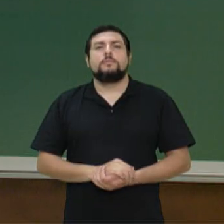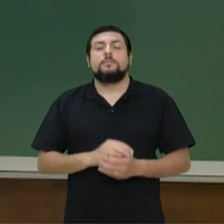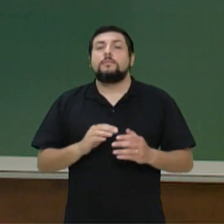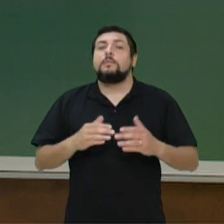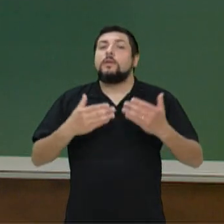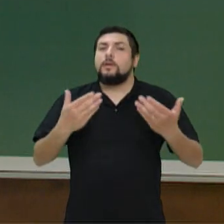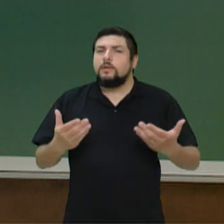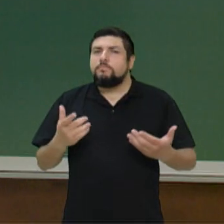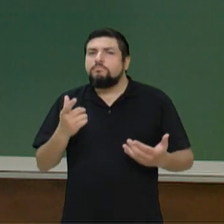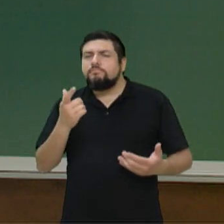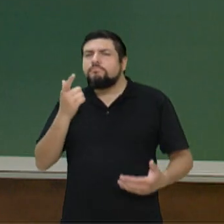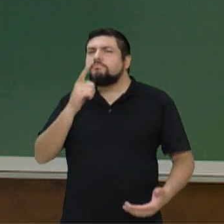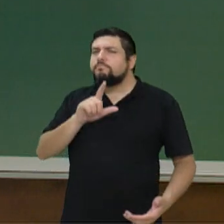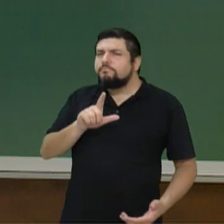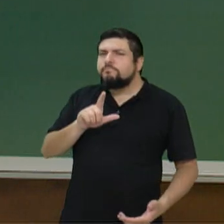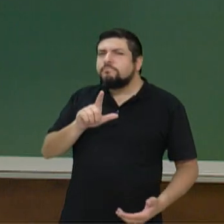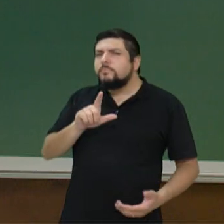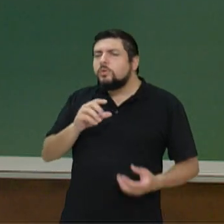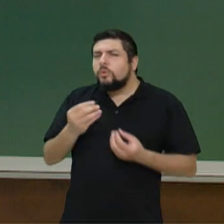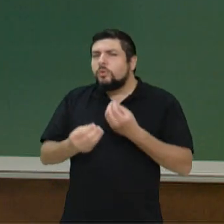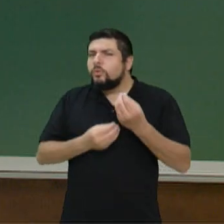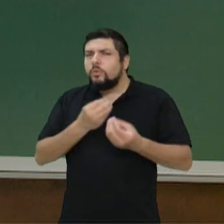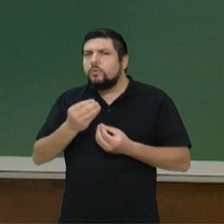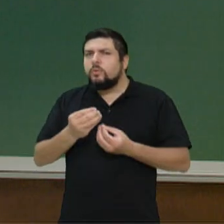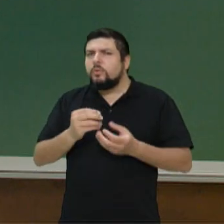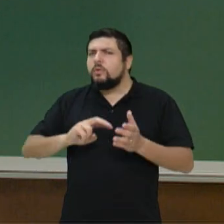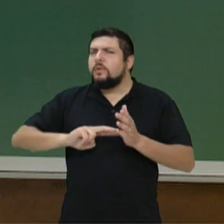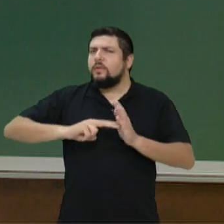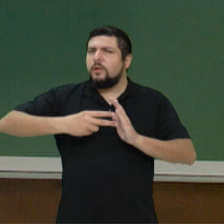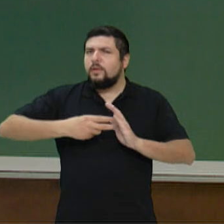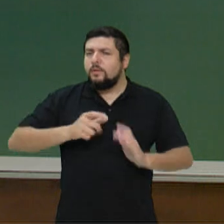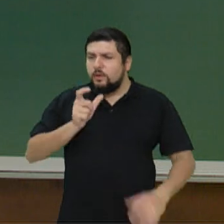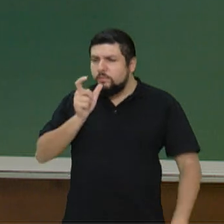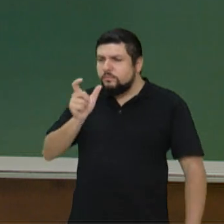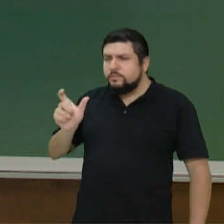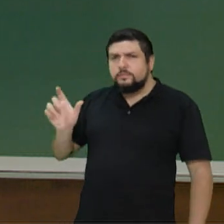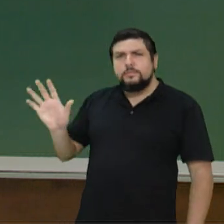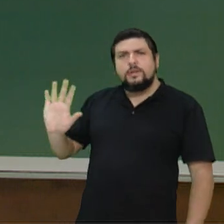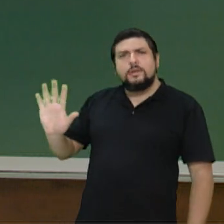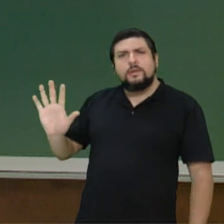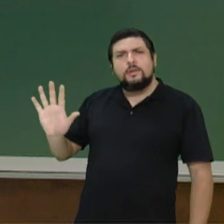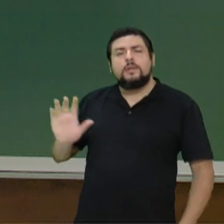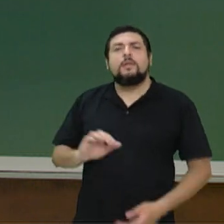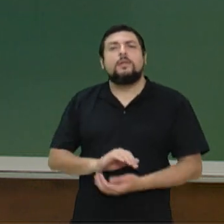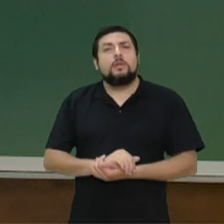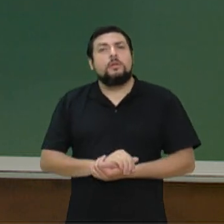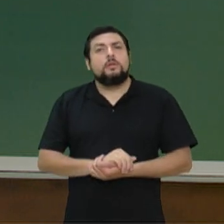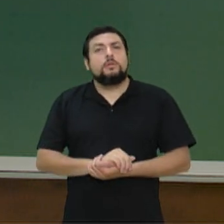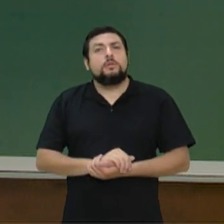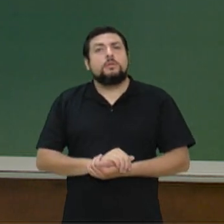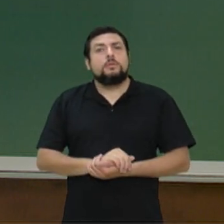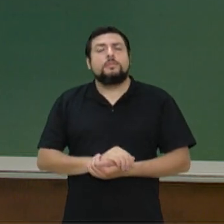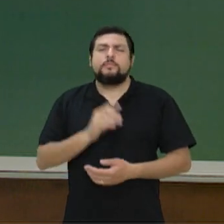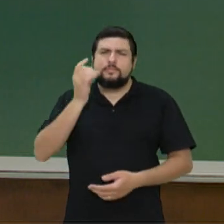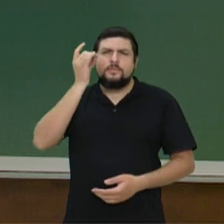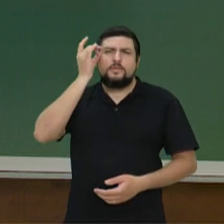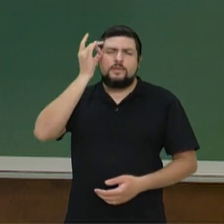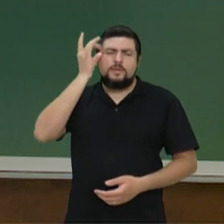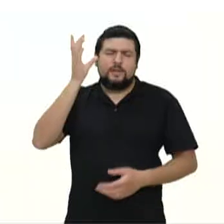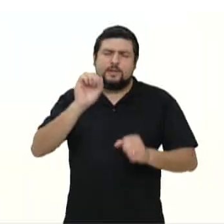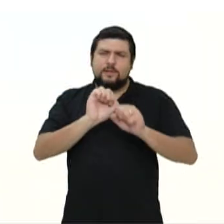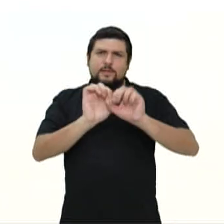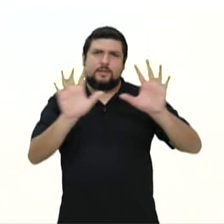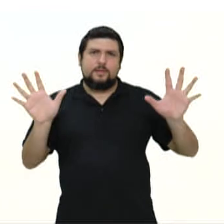E então, conseguiram descobrir o que vem a ser diz a Deus? Vamos ver? Sim, claro, está muito fácil, não